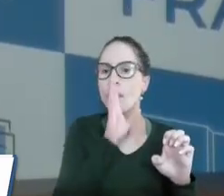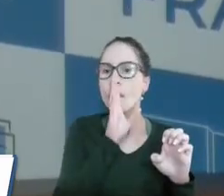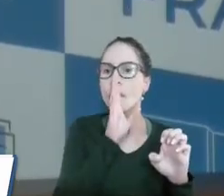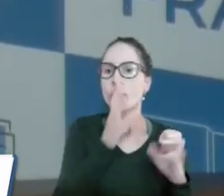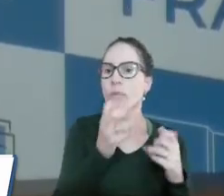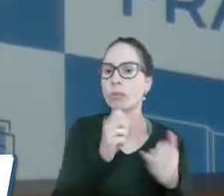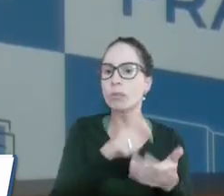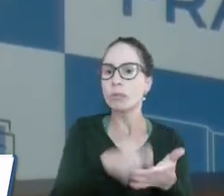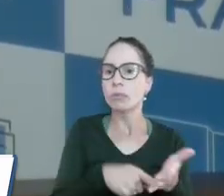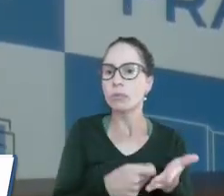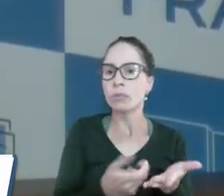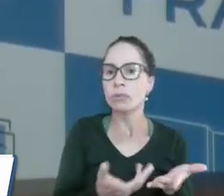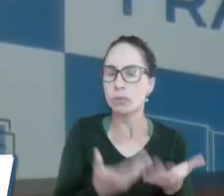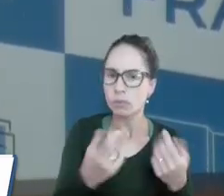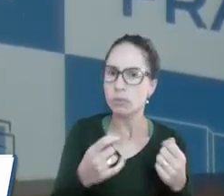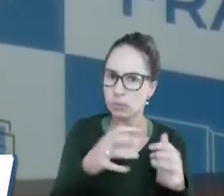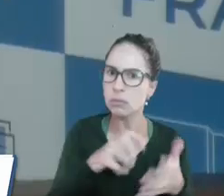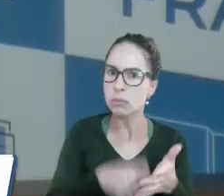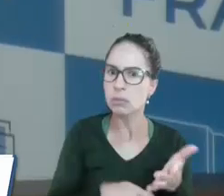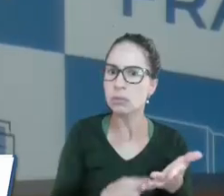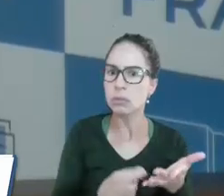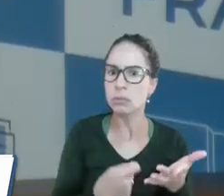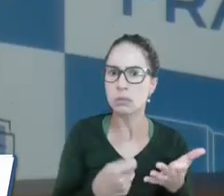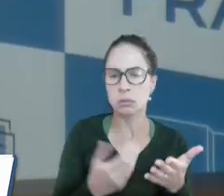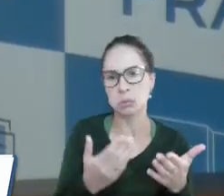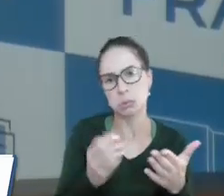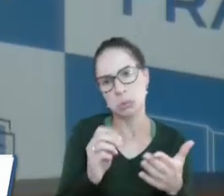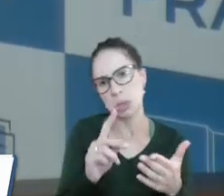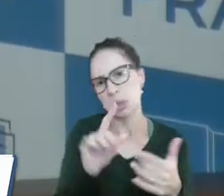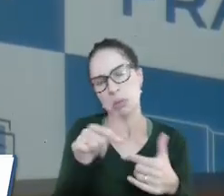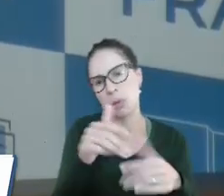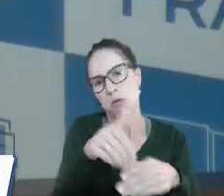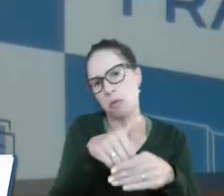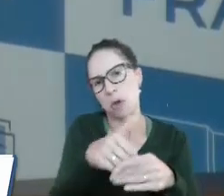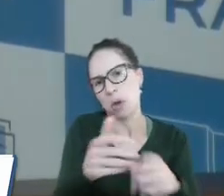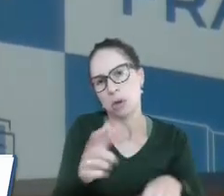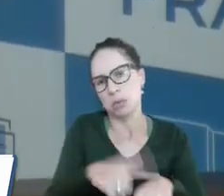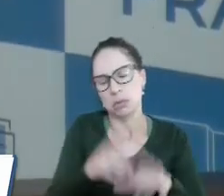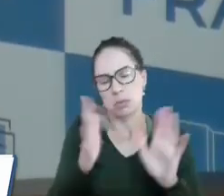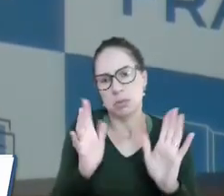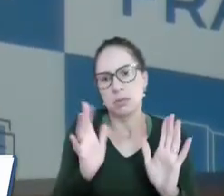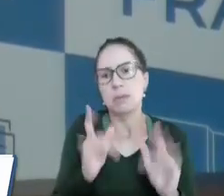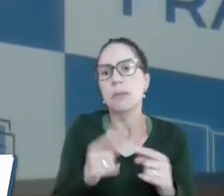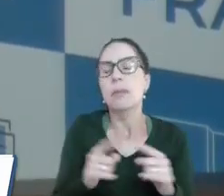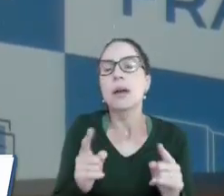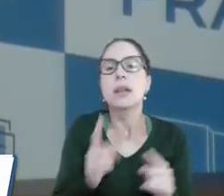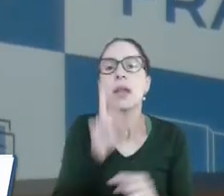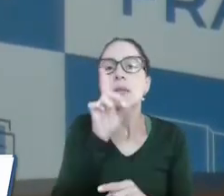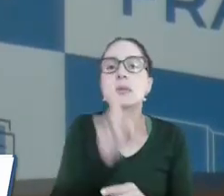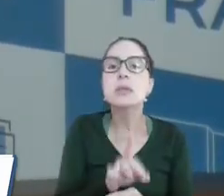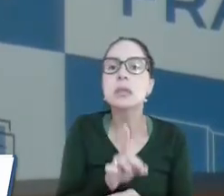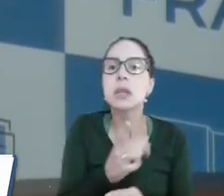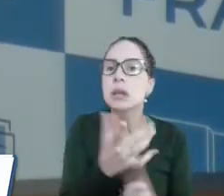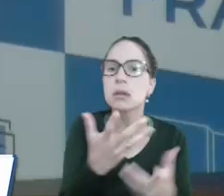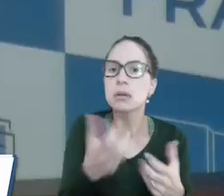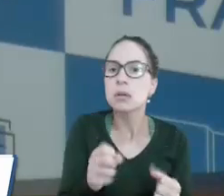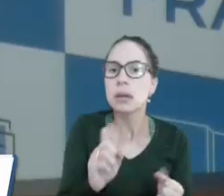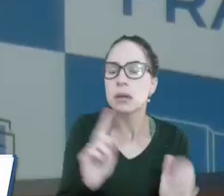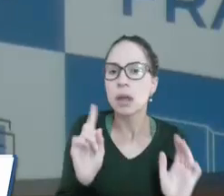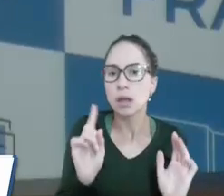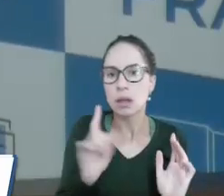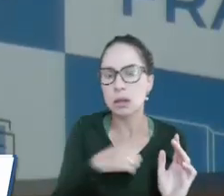CPMI? Deveria assinar. Tudo bem, depois vai votar lá na hora, não vota, mas aí é um direito deles não assinar, é um direito que eles